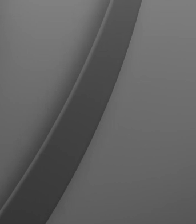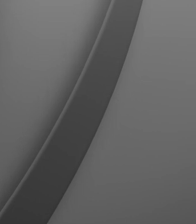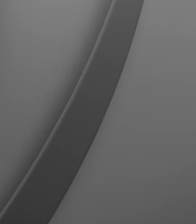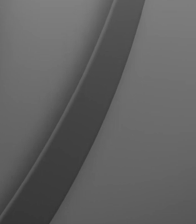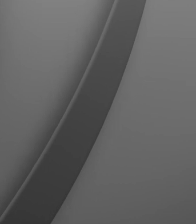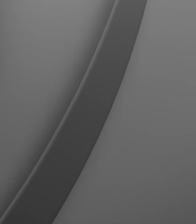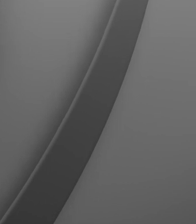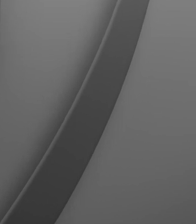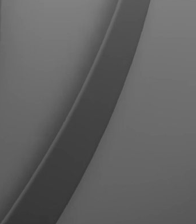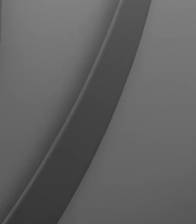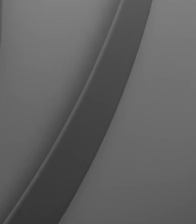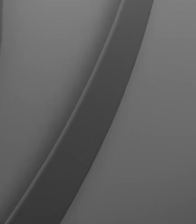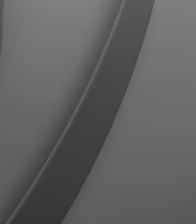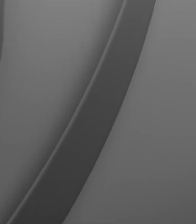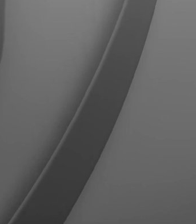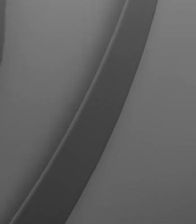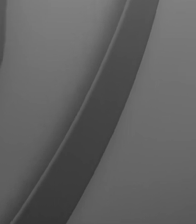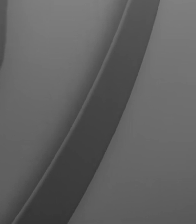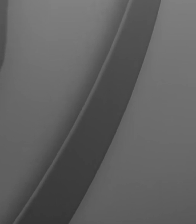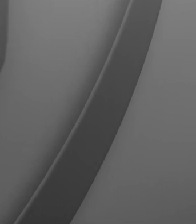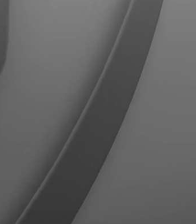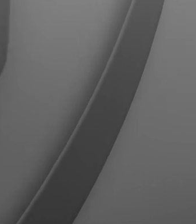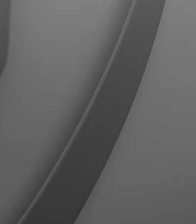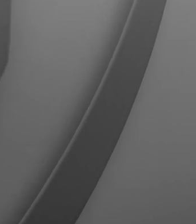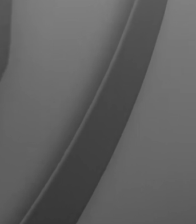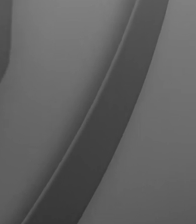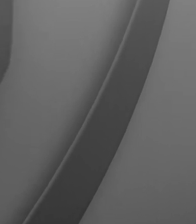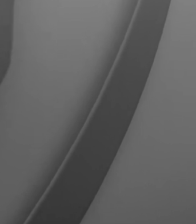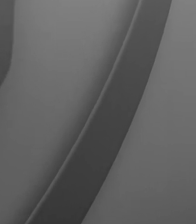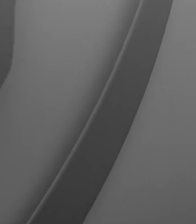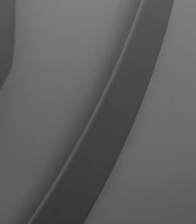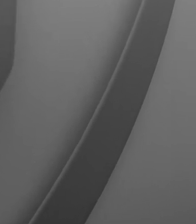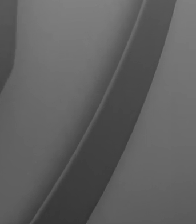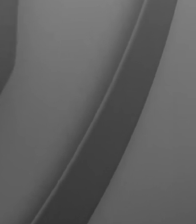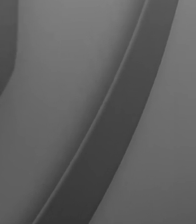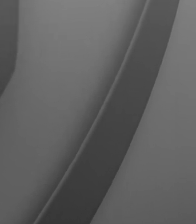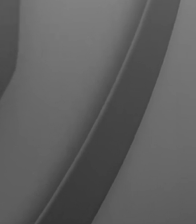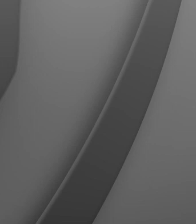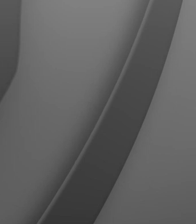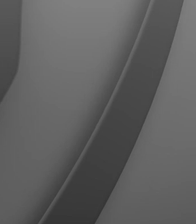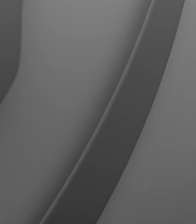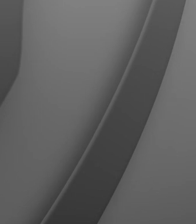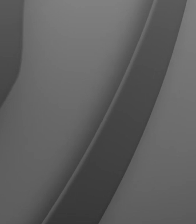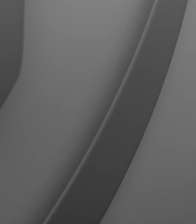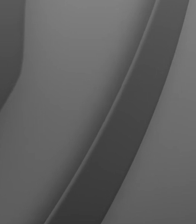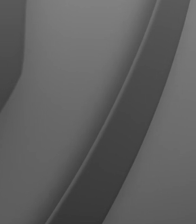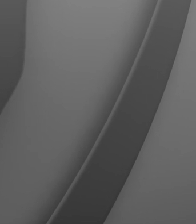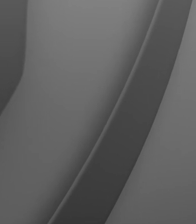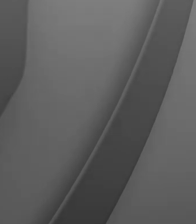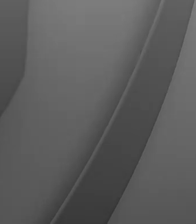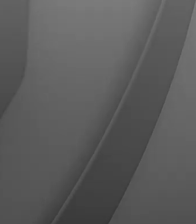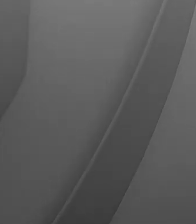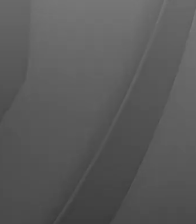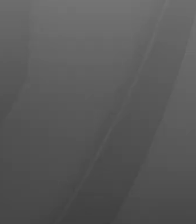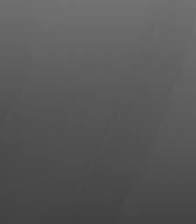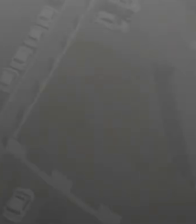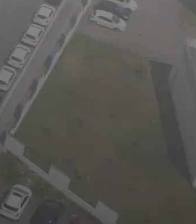Curta a página no Facebook. Siga o perfil no Instagram e também no